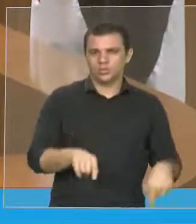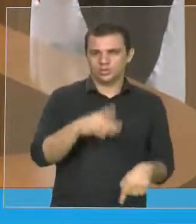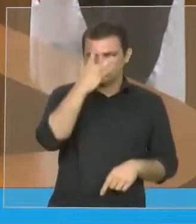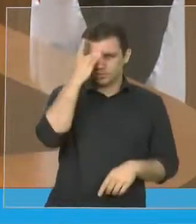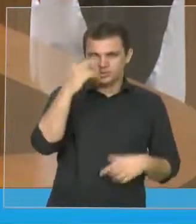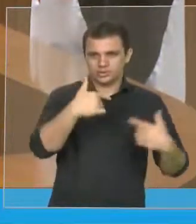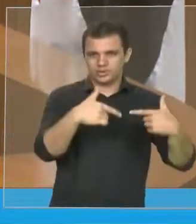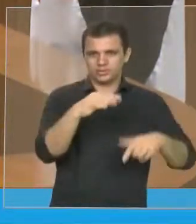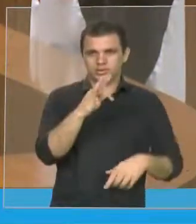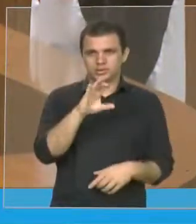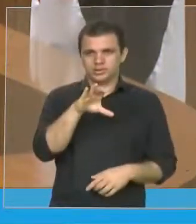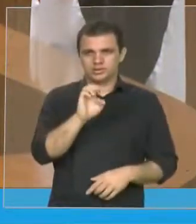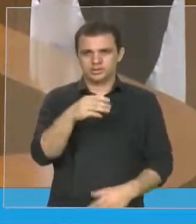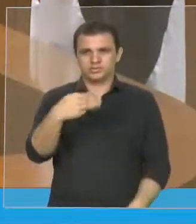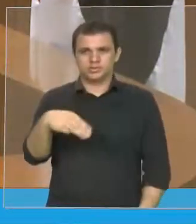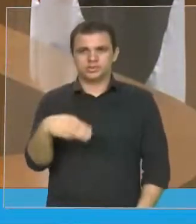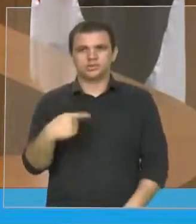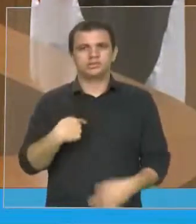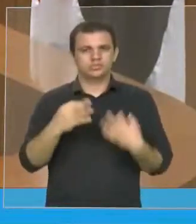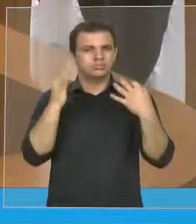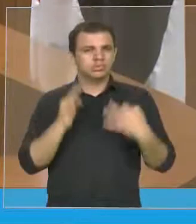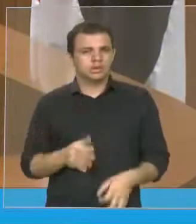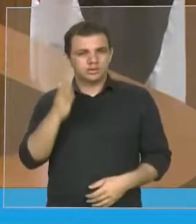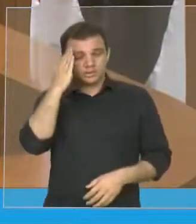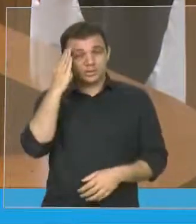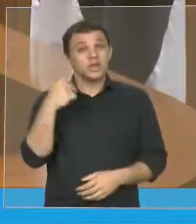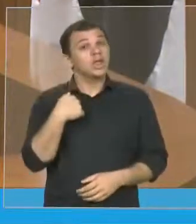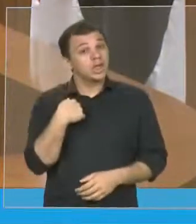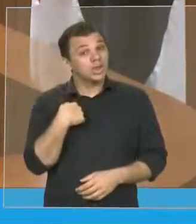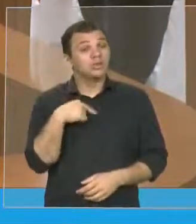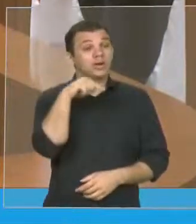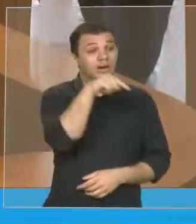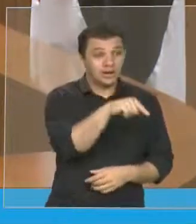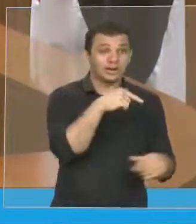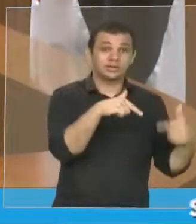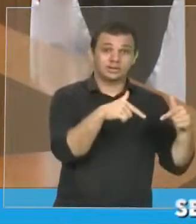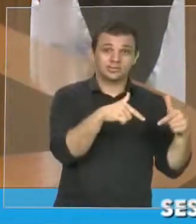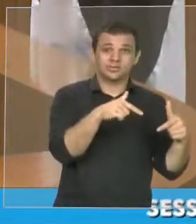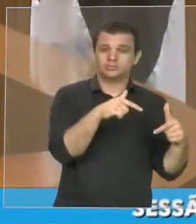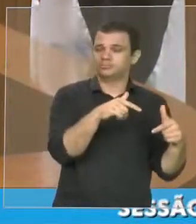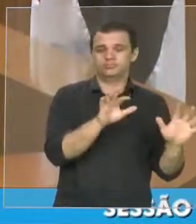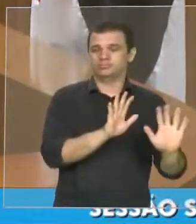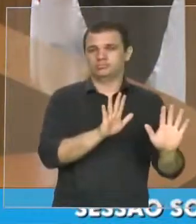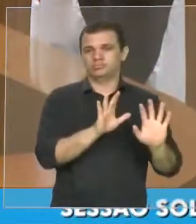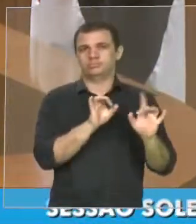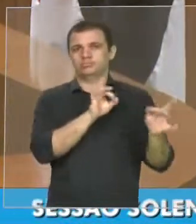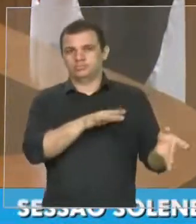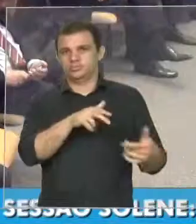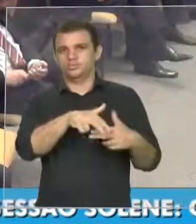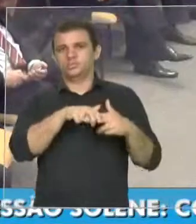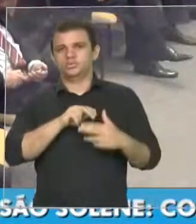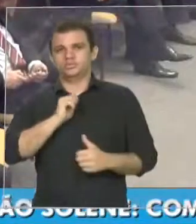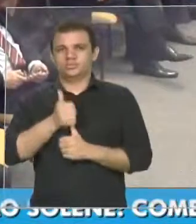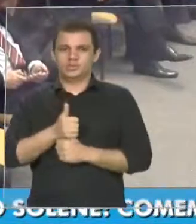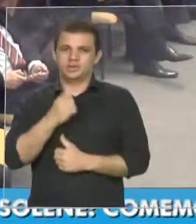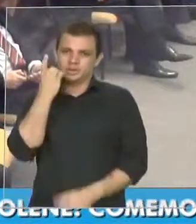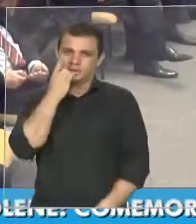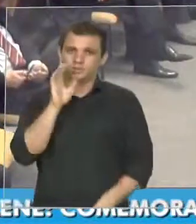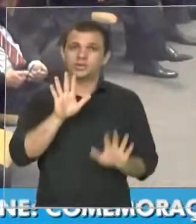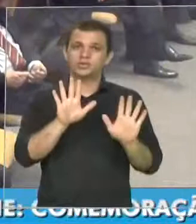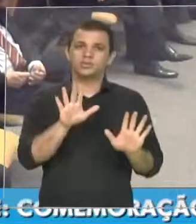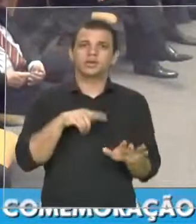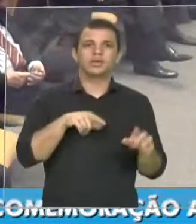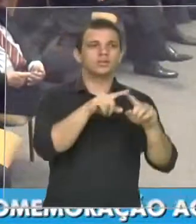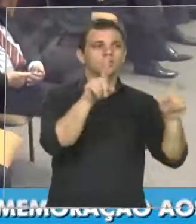não tenho receio em afirmar, embora não esteja neste momento no dia a dia do Tribunal, que nós temos um dos melhores quadros em termos de